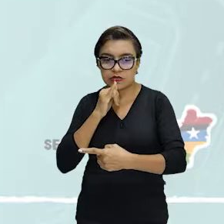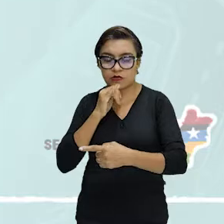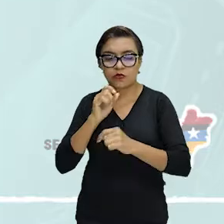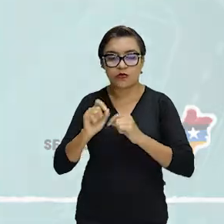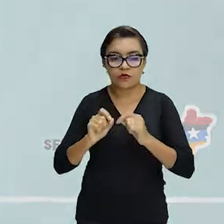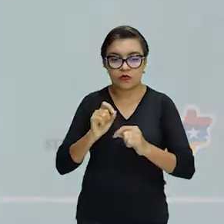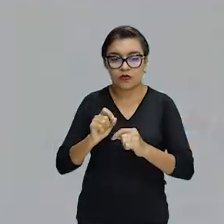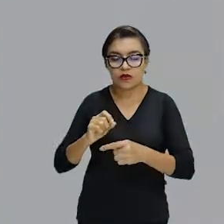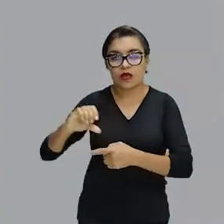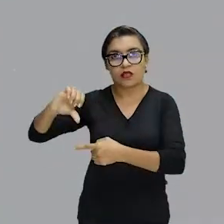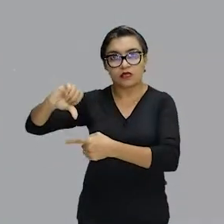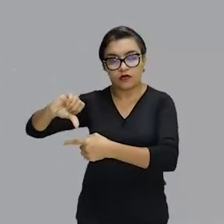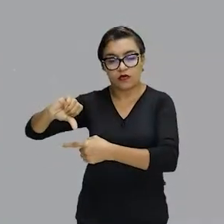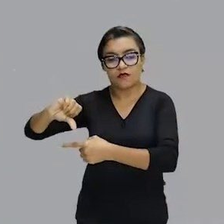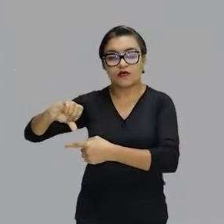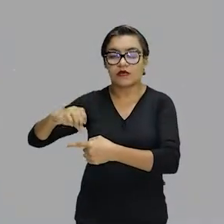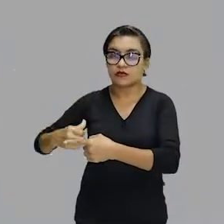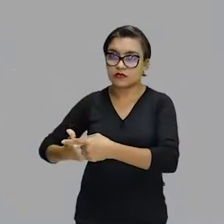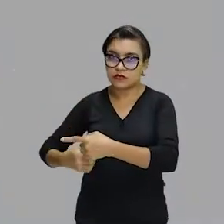o 16.